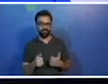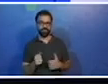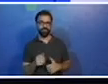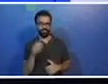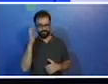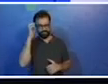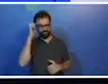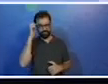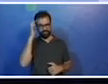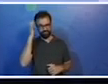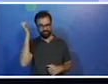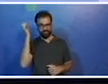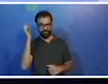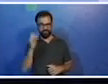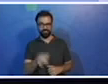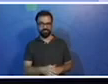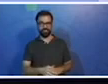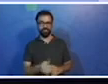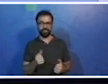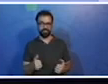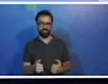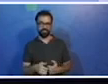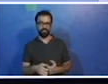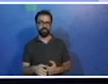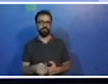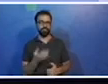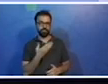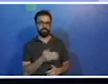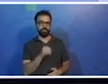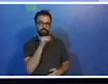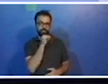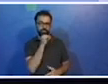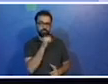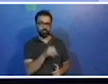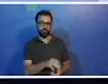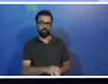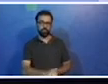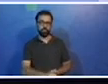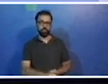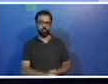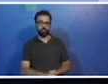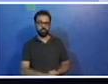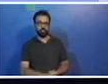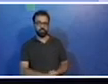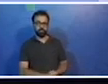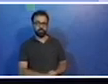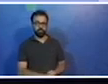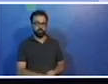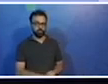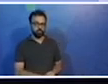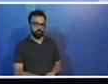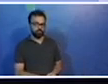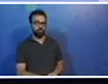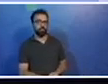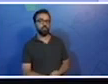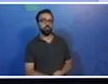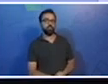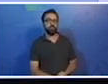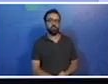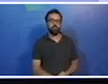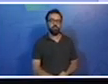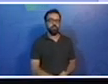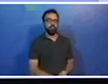Tranquilinho até aí, né? Ótimo. Olha alguns exemplos. They are studying for the test.